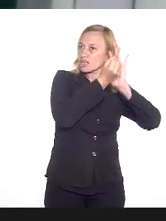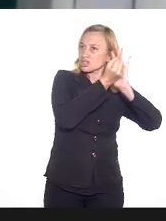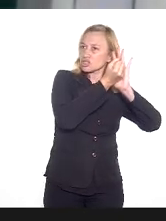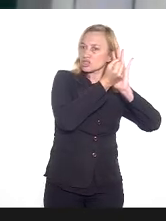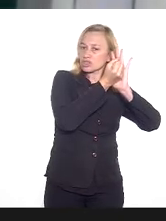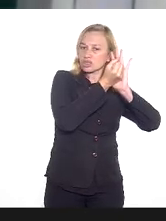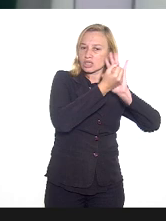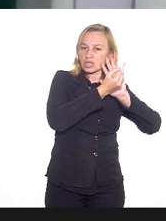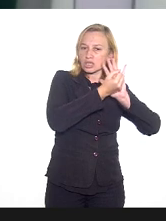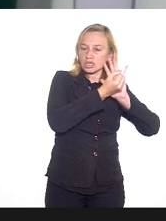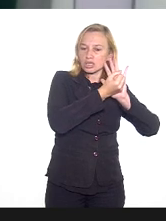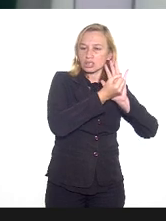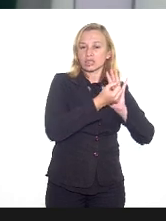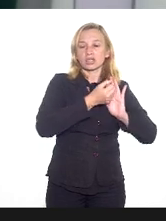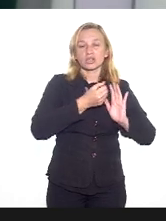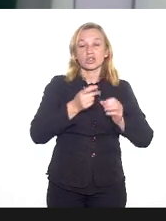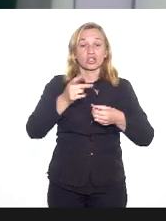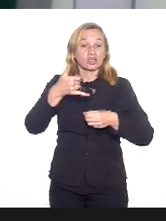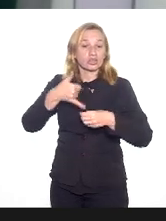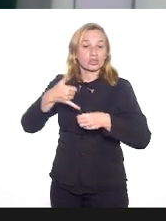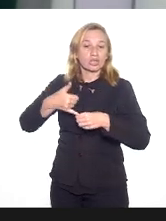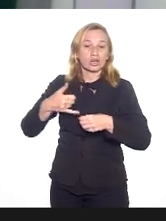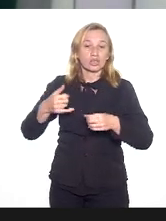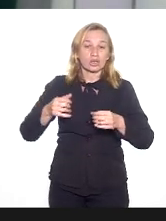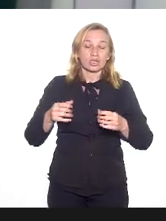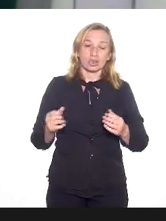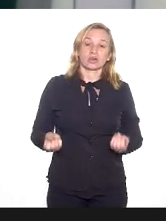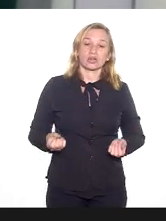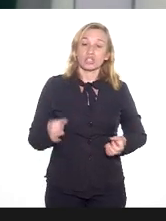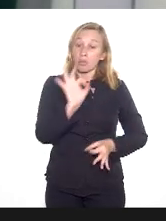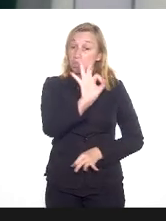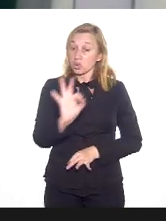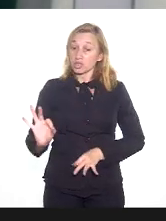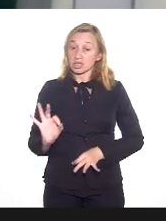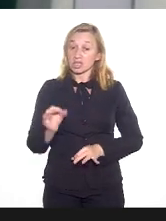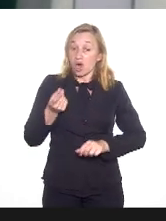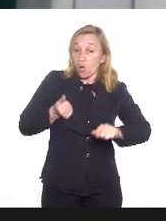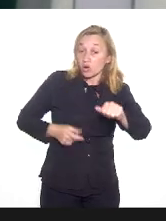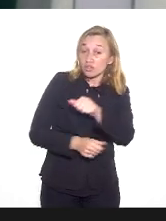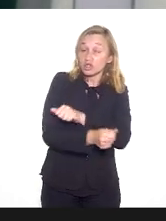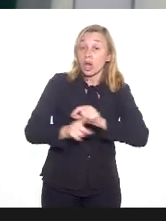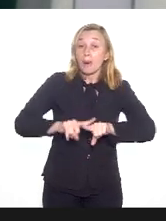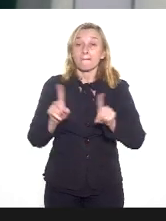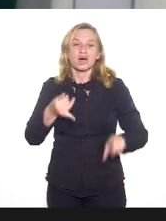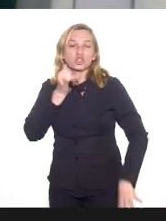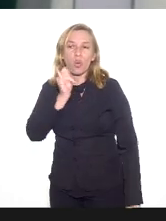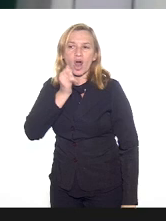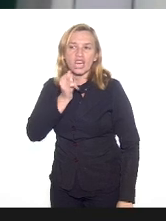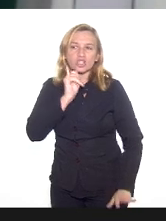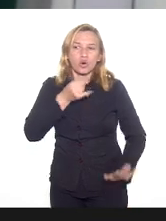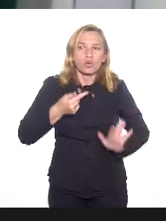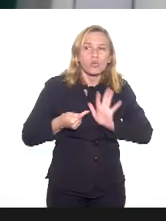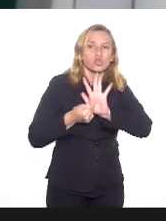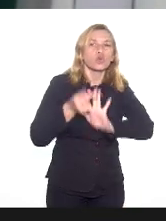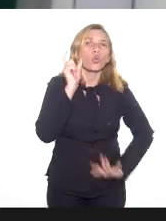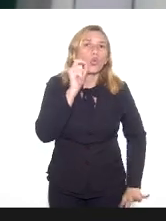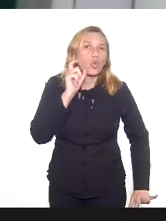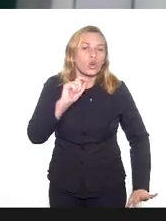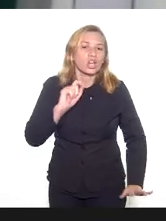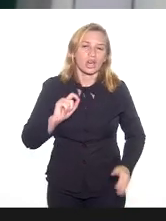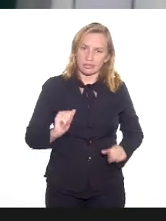dessas operações de antecipação de royalties junto a potenciais investidores. Mas o que o relatório constatou é que,